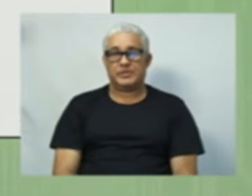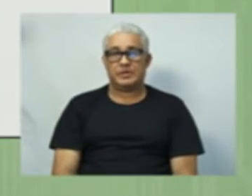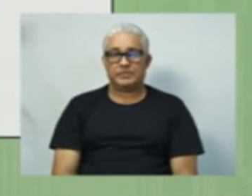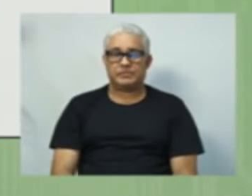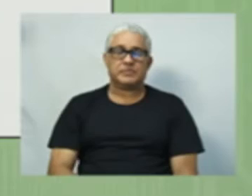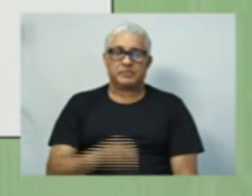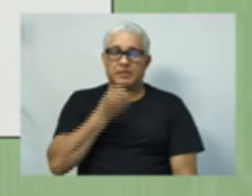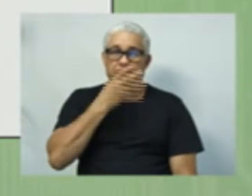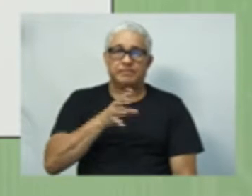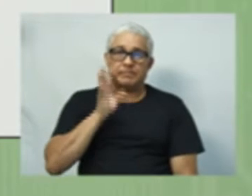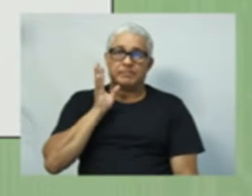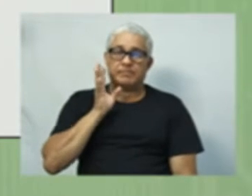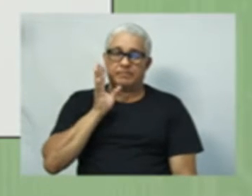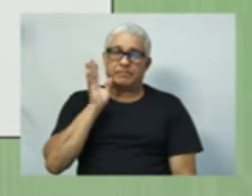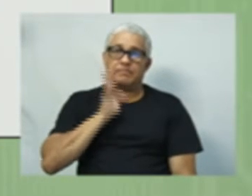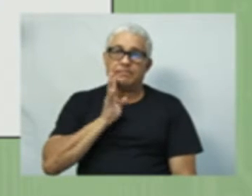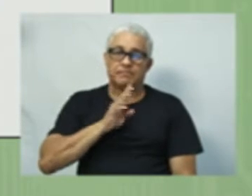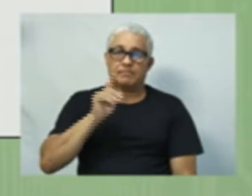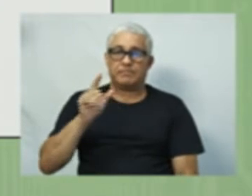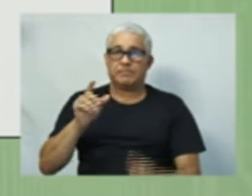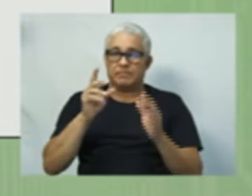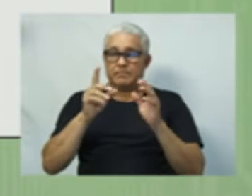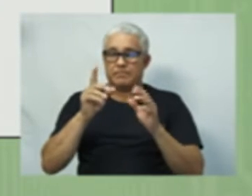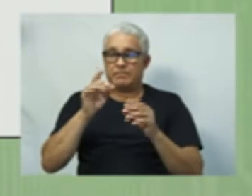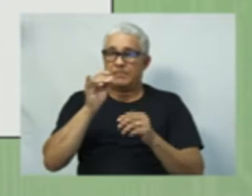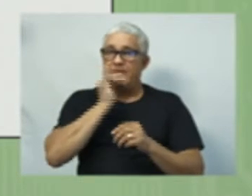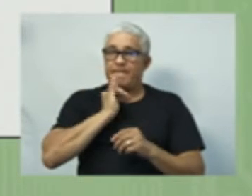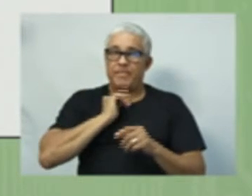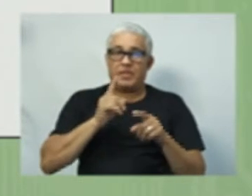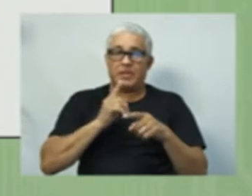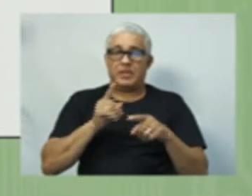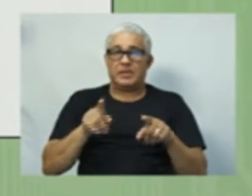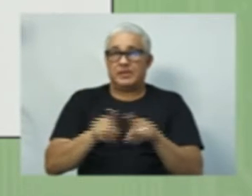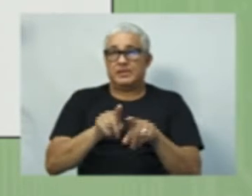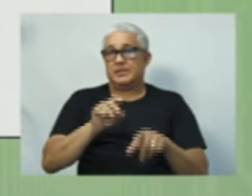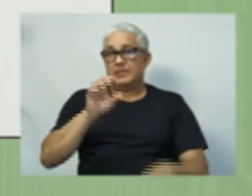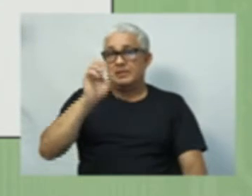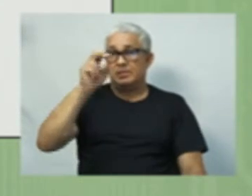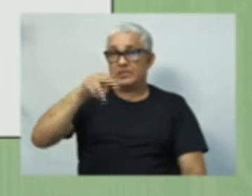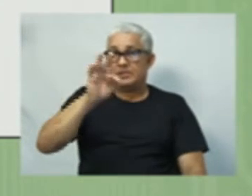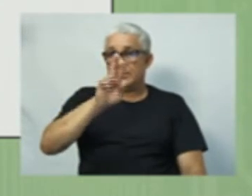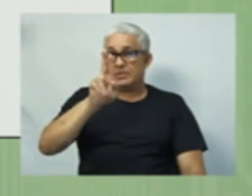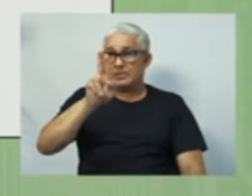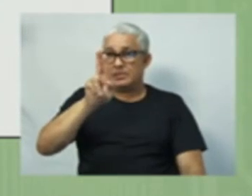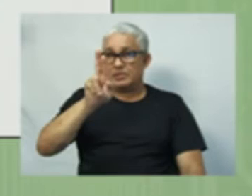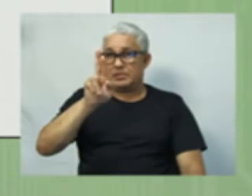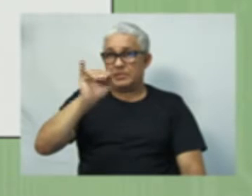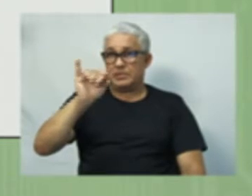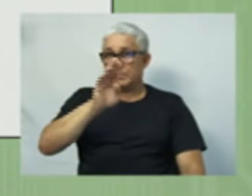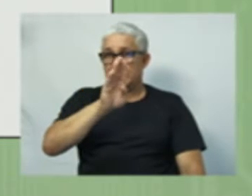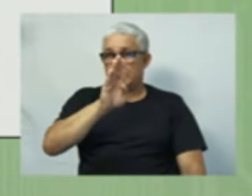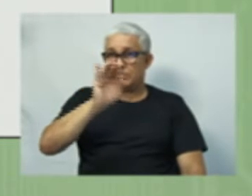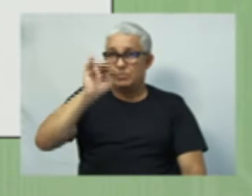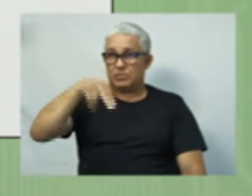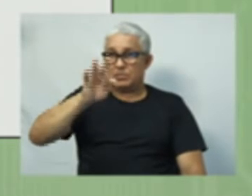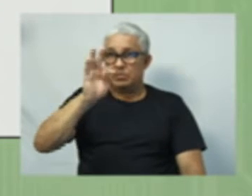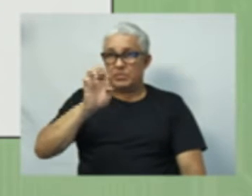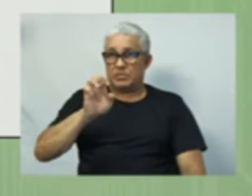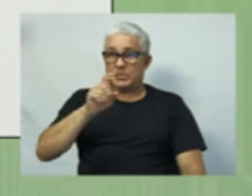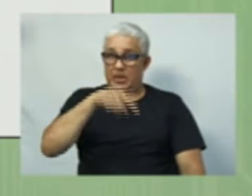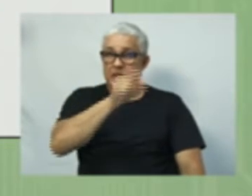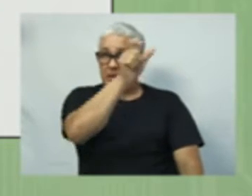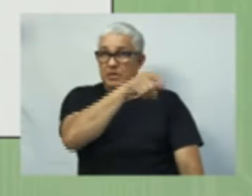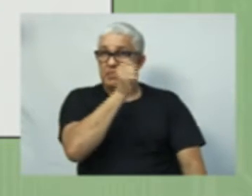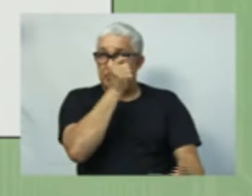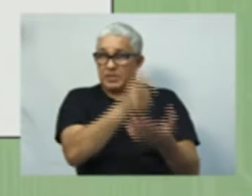maravilhoso, professora, porque a gente consegue definir muito bem. Contribuinte é aquele que paga, mas não necessariamente ele é o